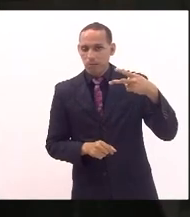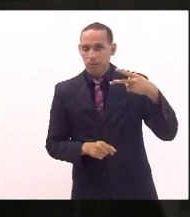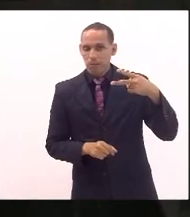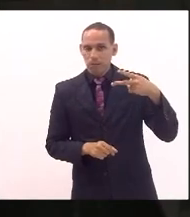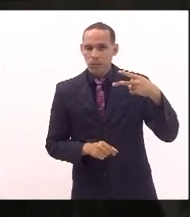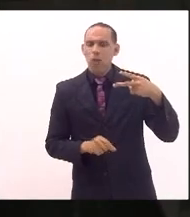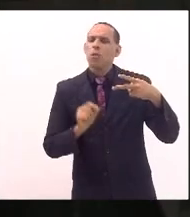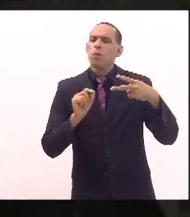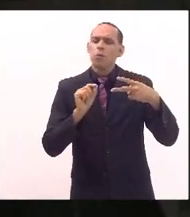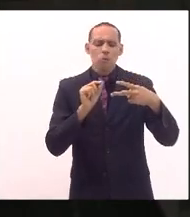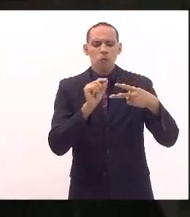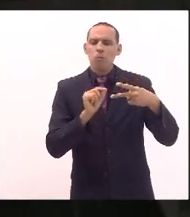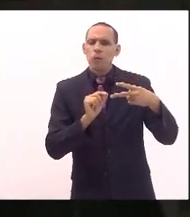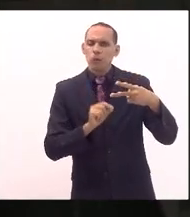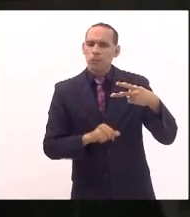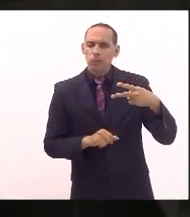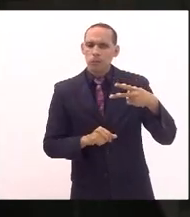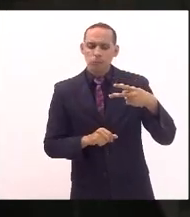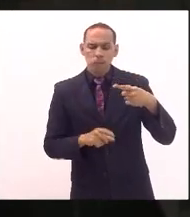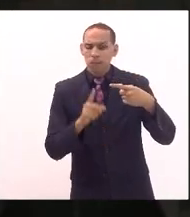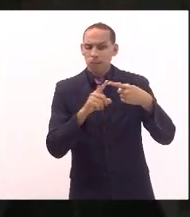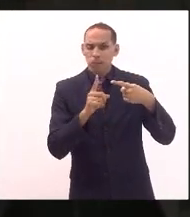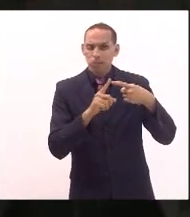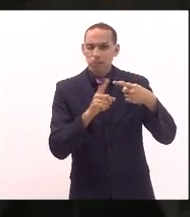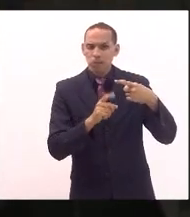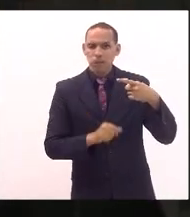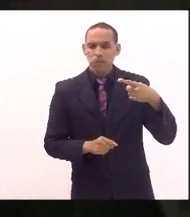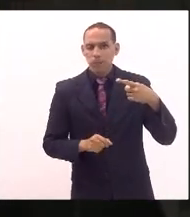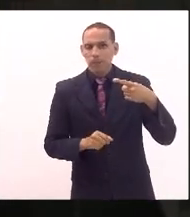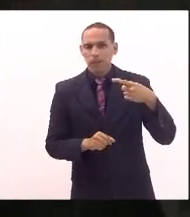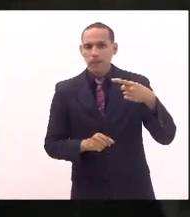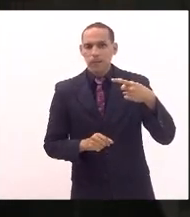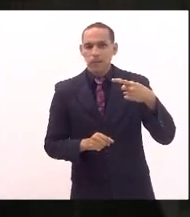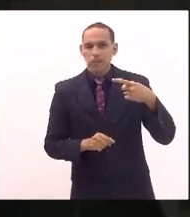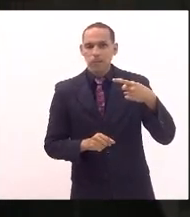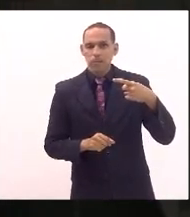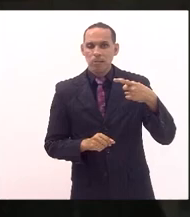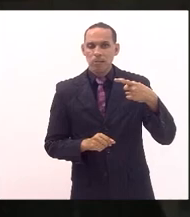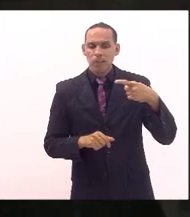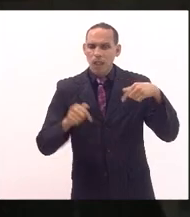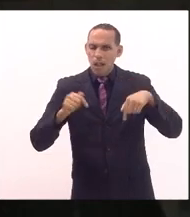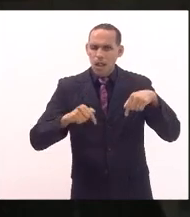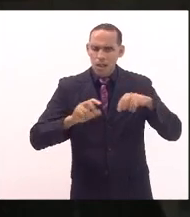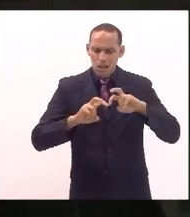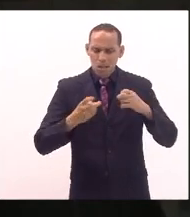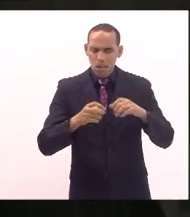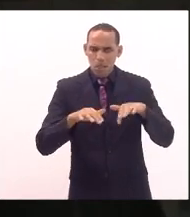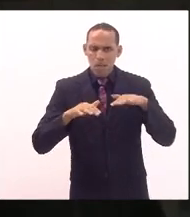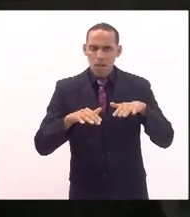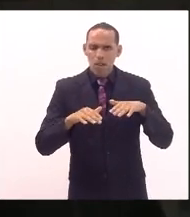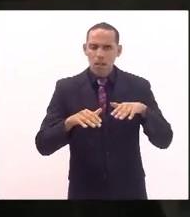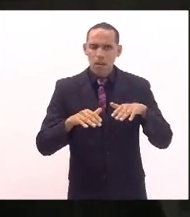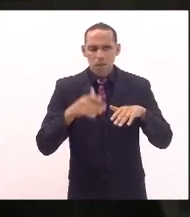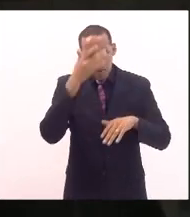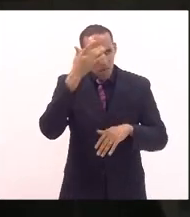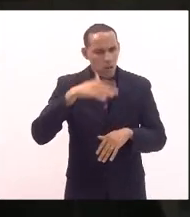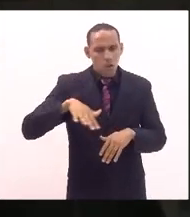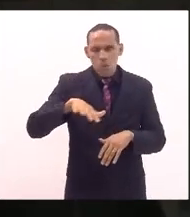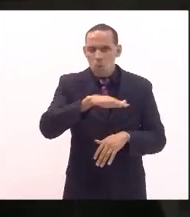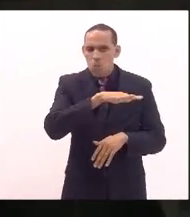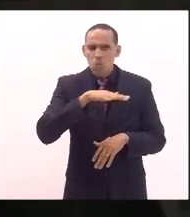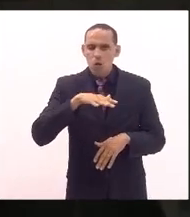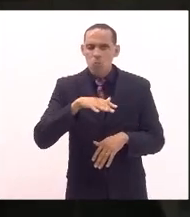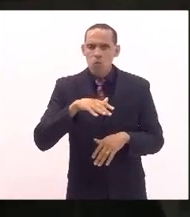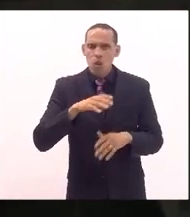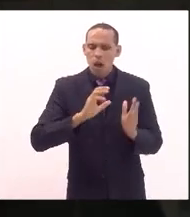pressupostos o primeiro deles o que ninguém aqui no plenário de nenhuma bancada